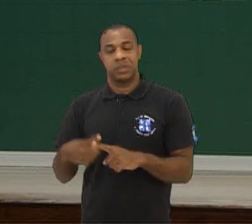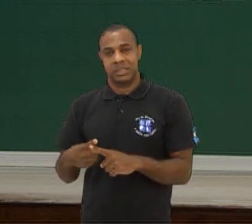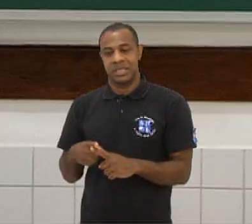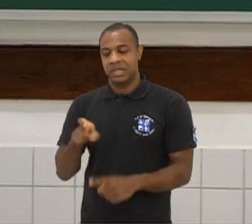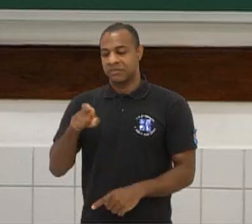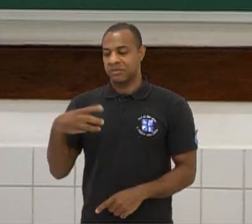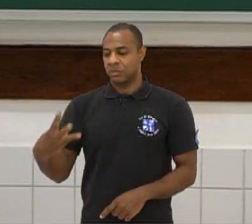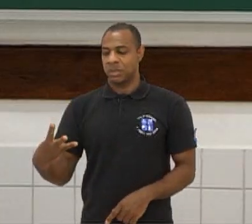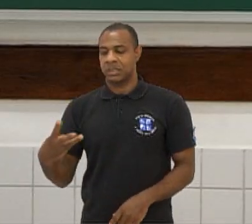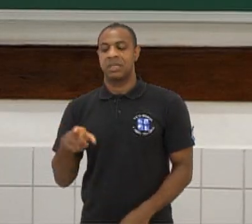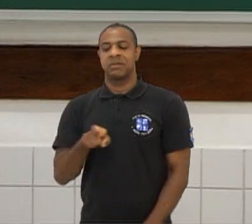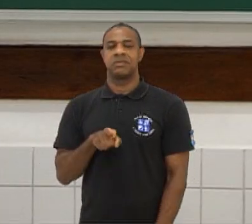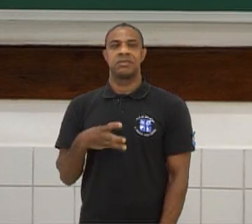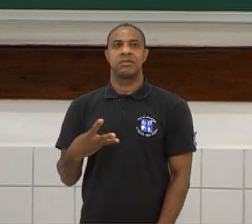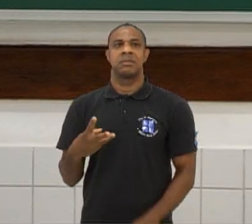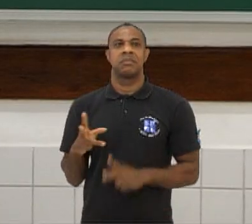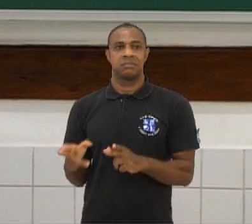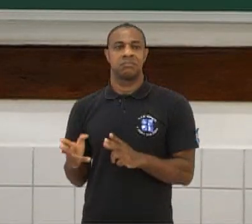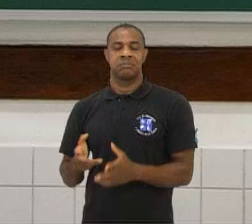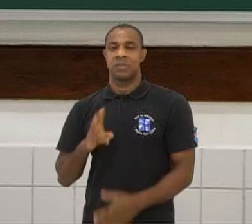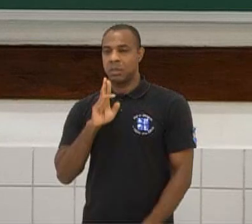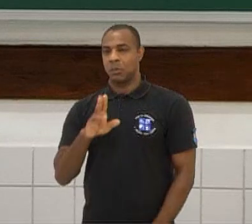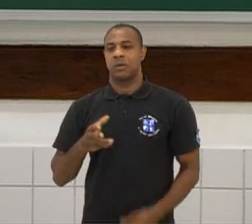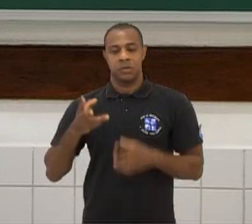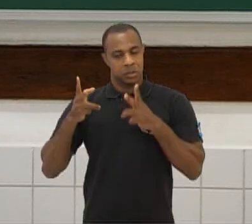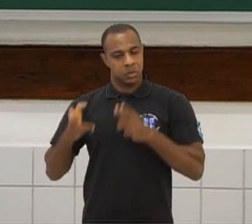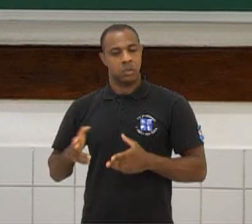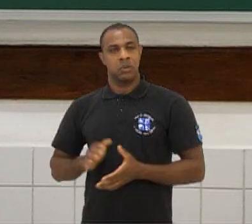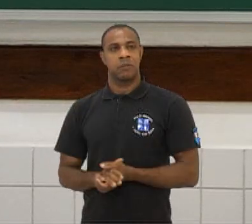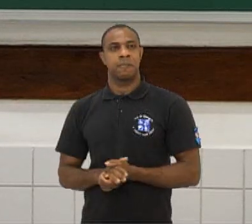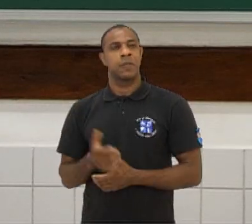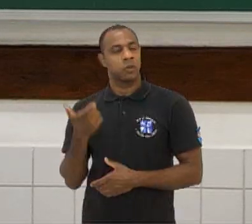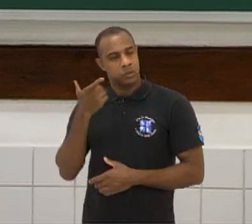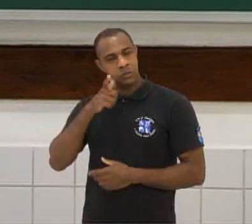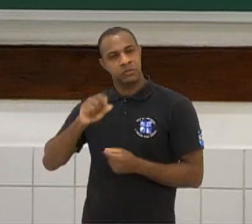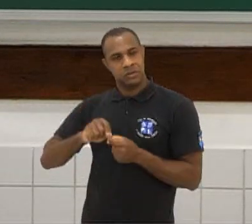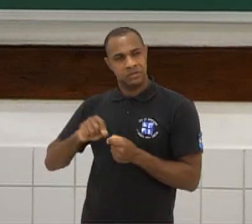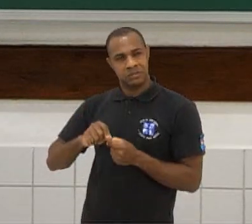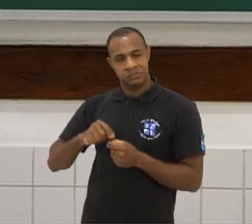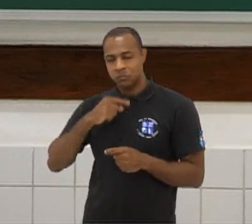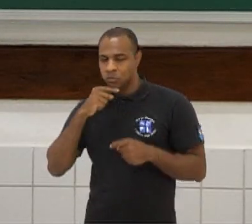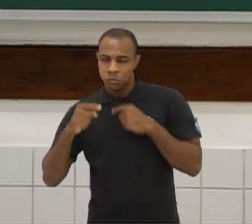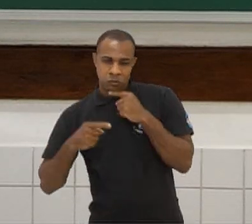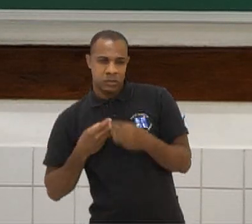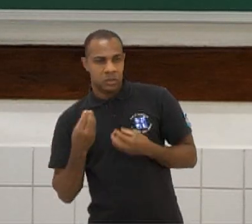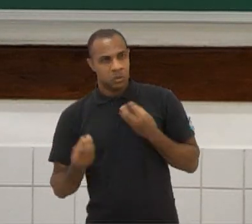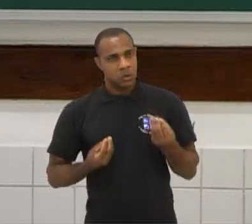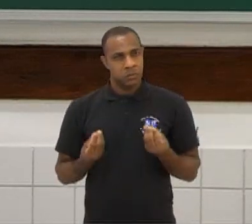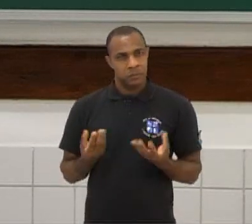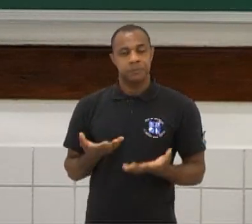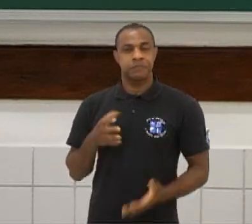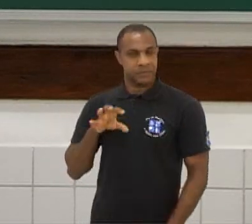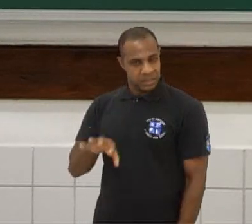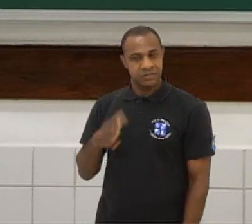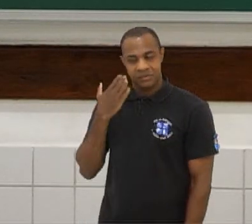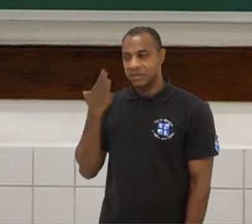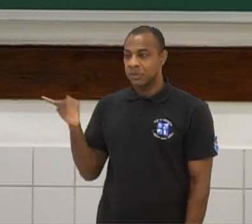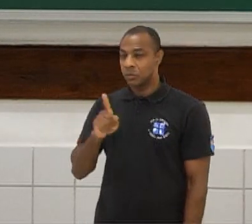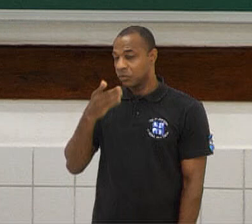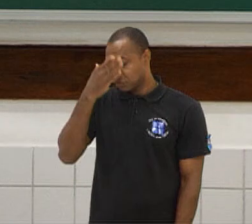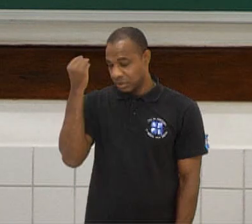bem aí? Foi tranquilo? Conseguiram fazer? Sem nenhuma dúvida? Então, é isso. Então, não